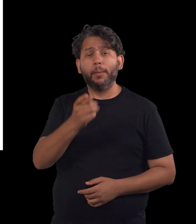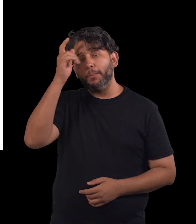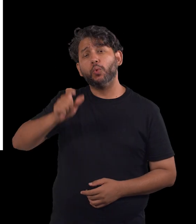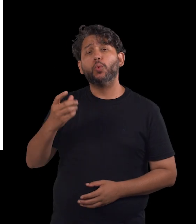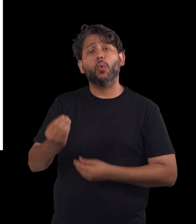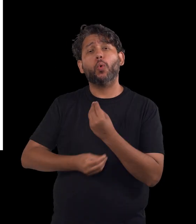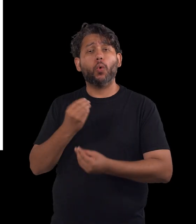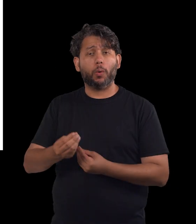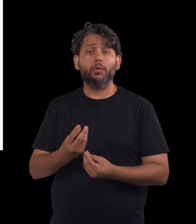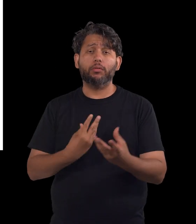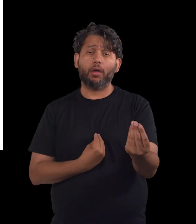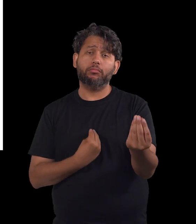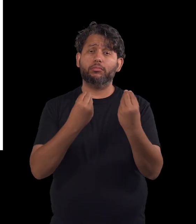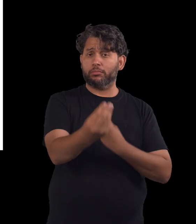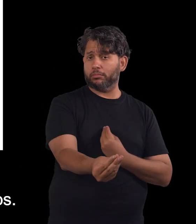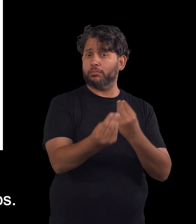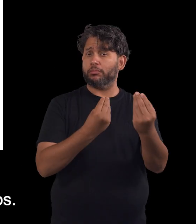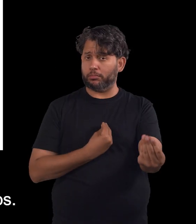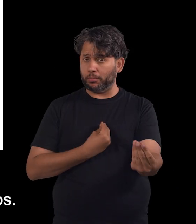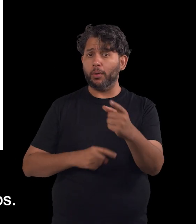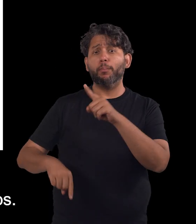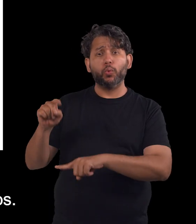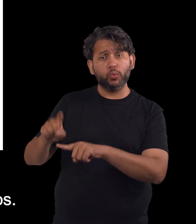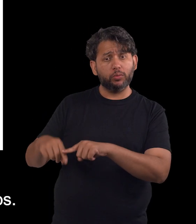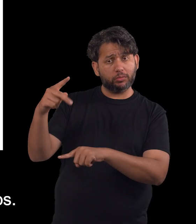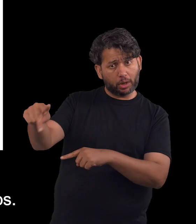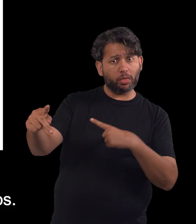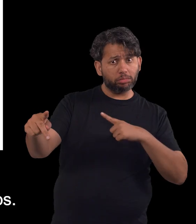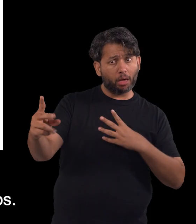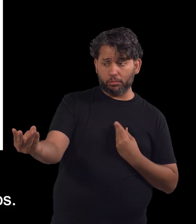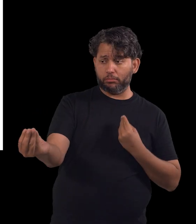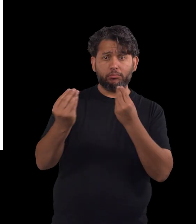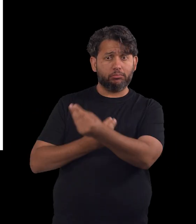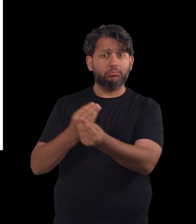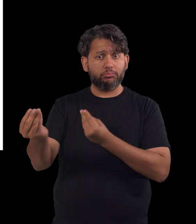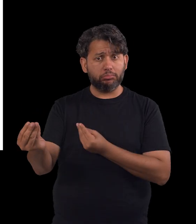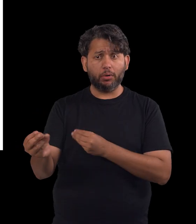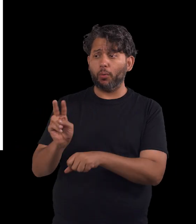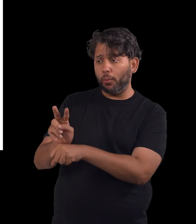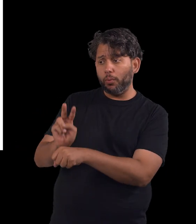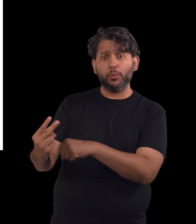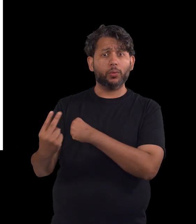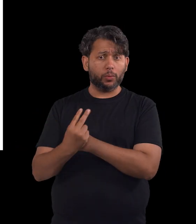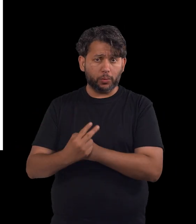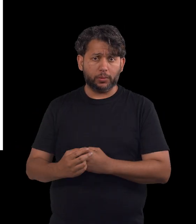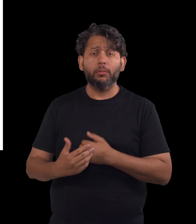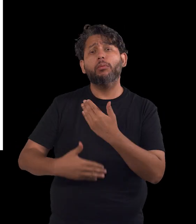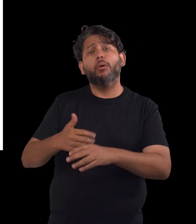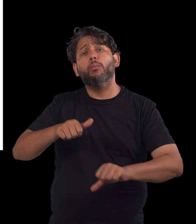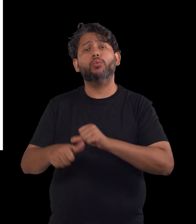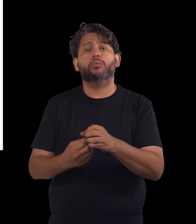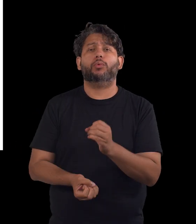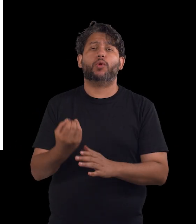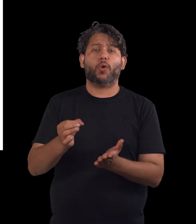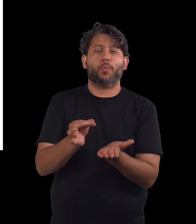dinheiro, as pessoas utilizavam o escambo, trocando diretamente produtos e serviços. Com o tempo, surgiram diferentes